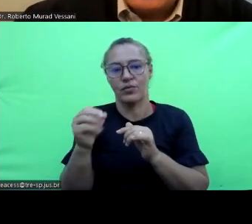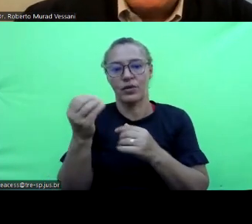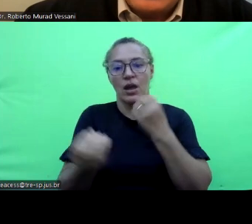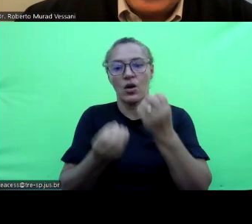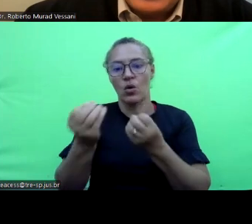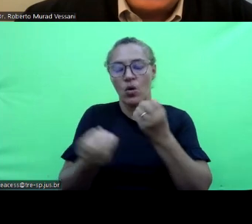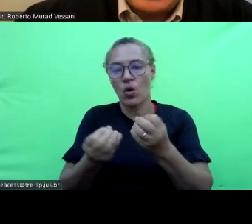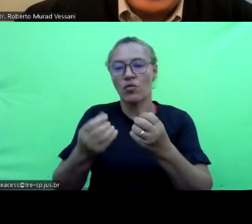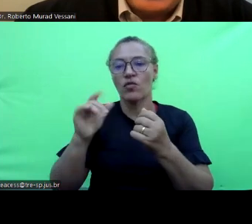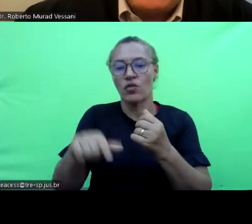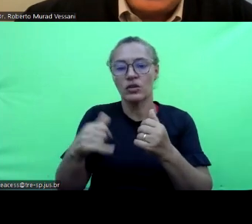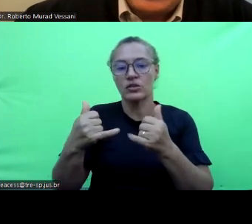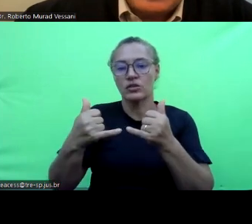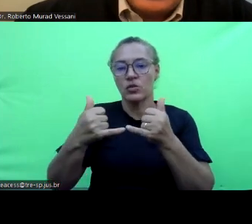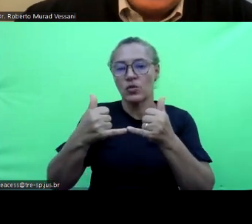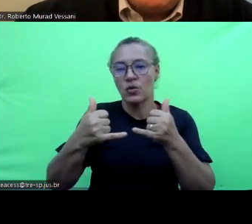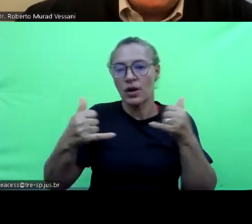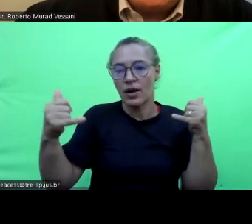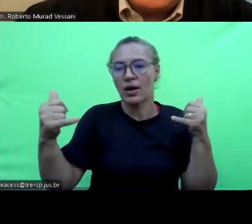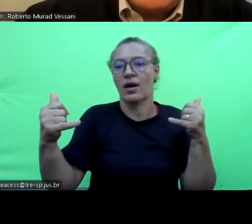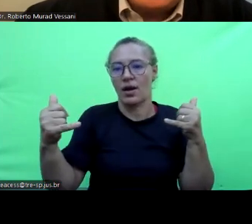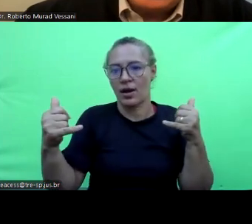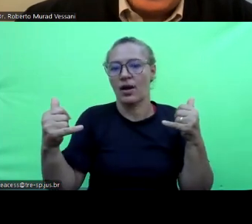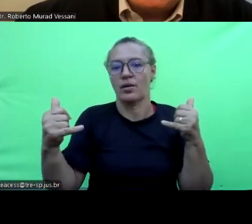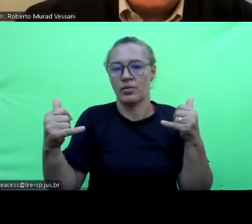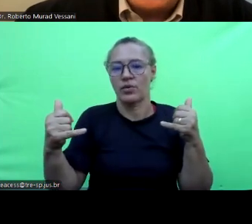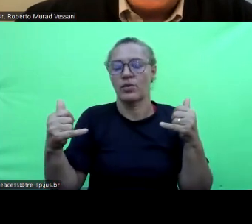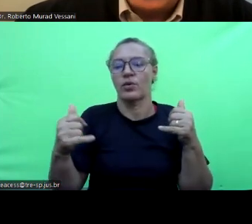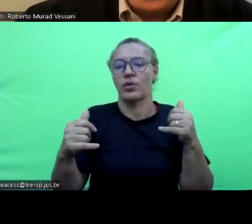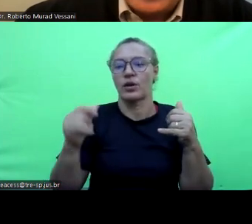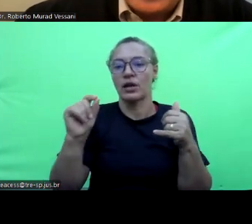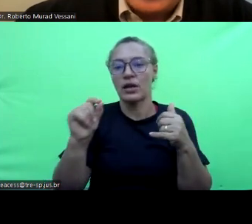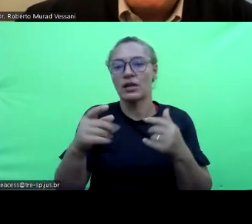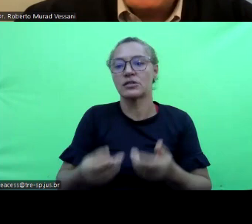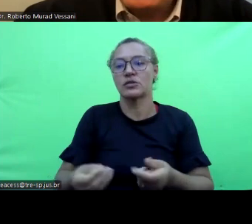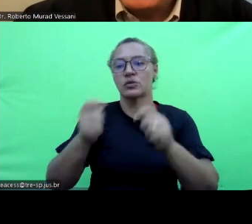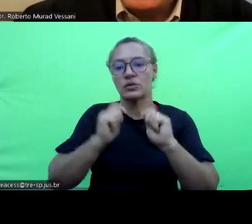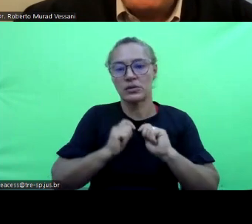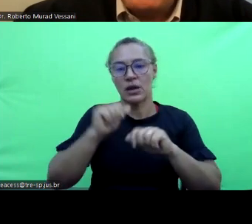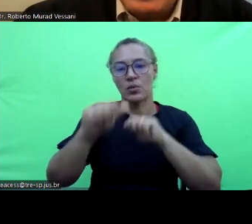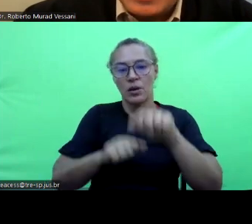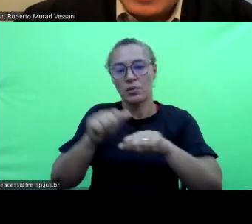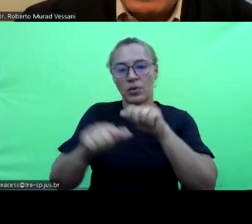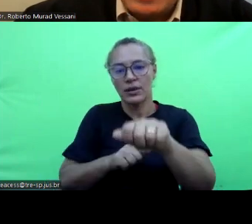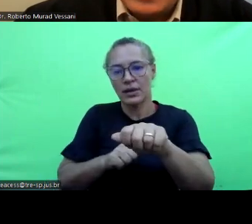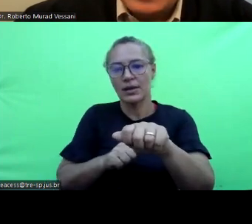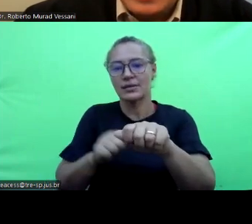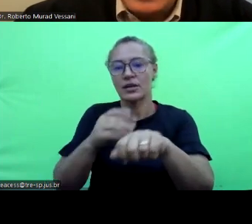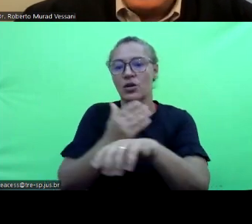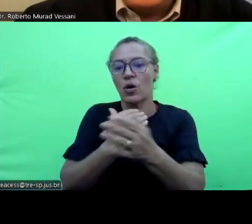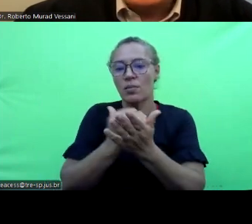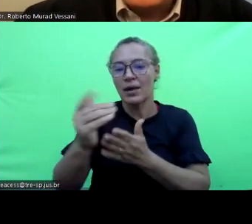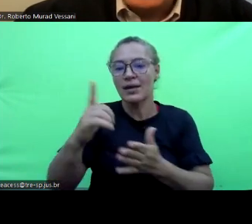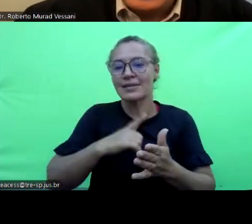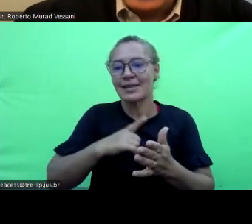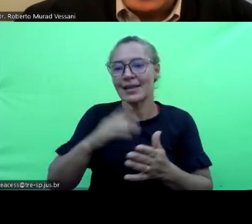cabo de vídeo, né, de uma câmera de vídeo. E, por consequência, isso causa alterações no nervo que vai perdendo fibras nervosas.